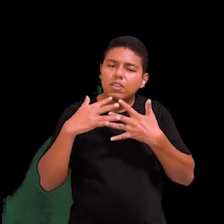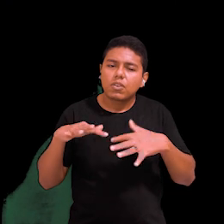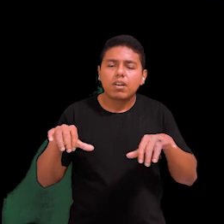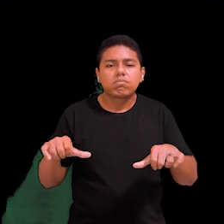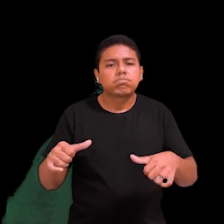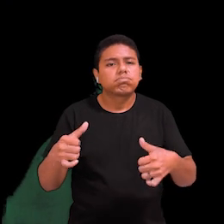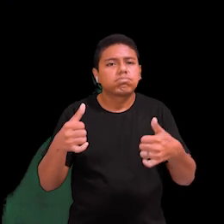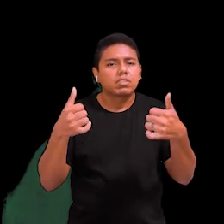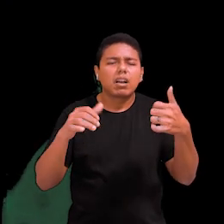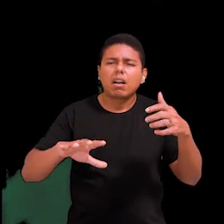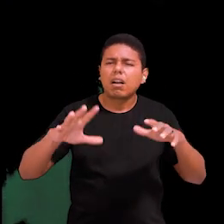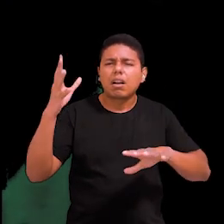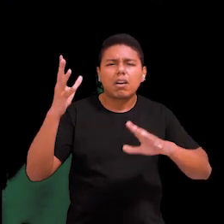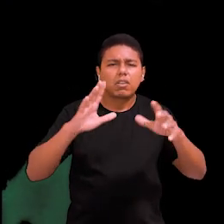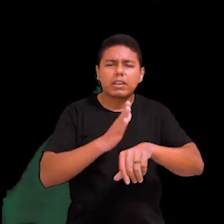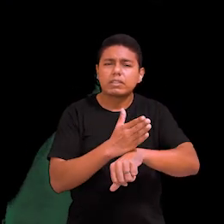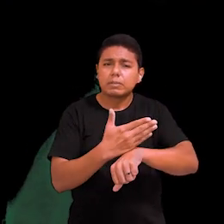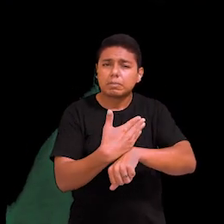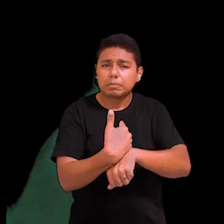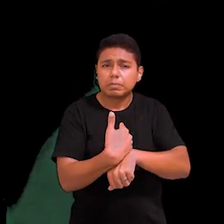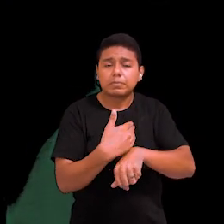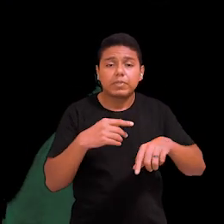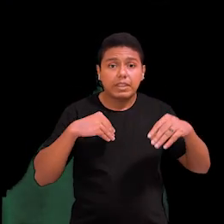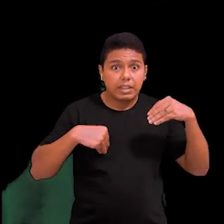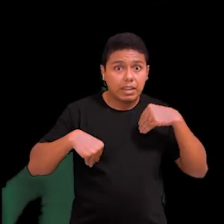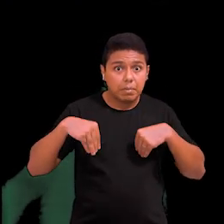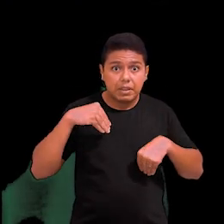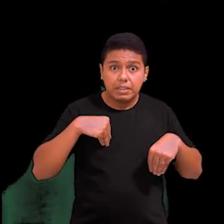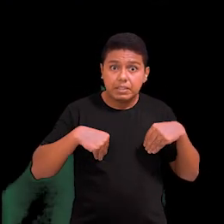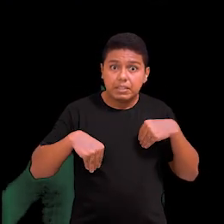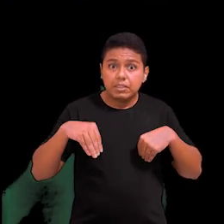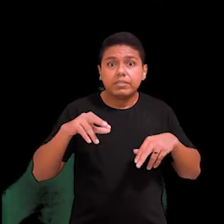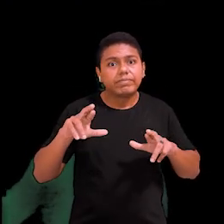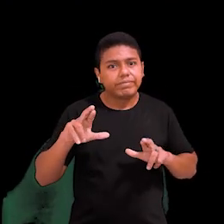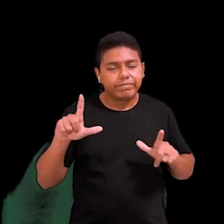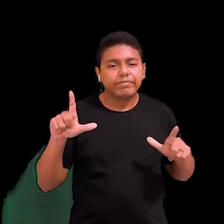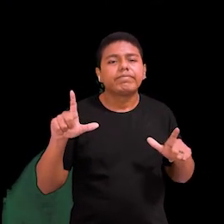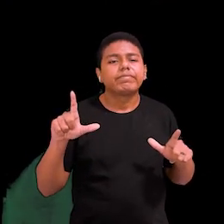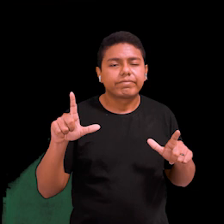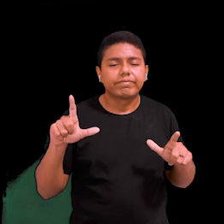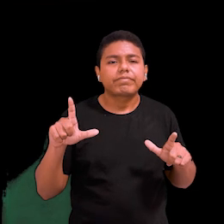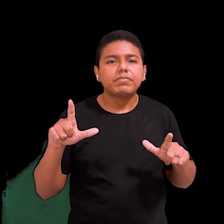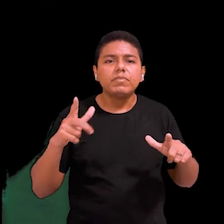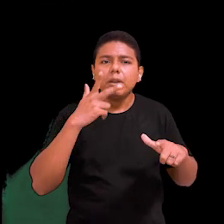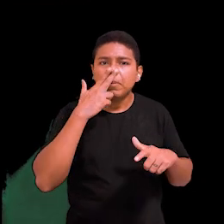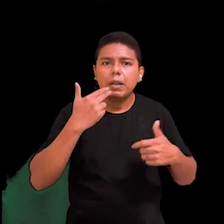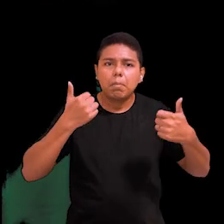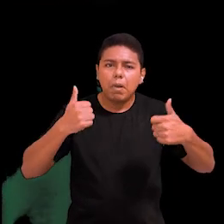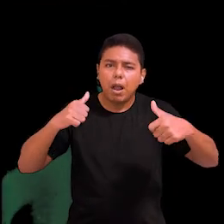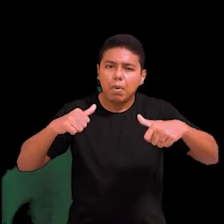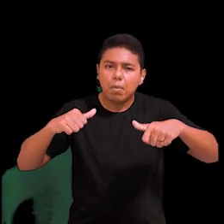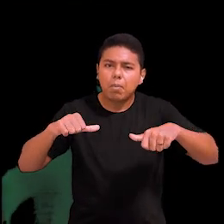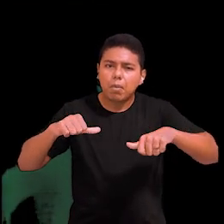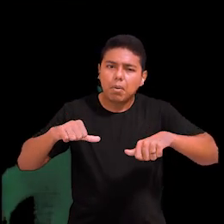ele vai remitir espontaneamente, acontece mais precocemente, já a depressão, ela vai